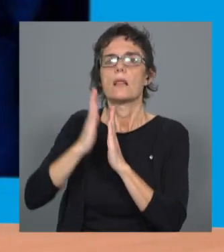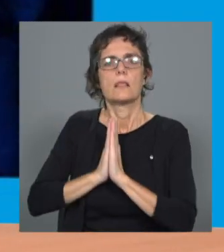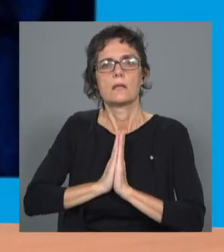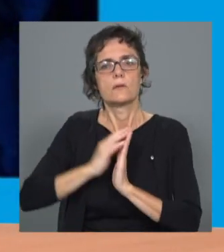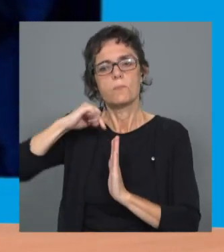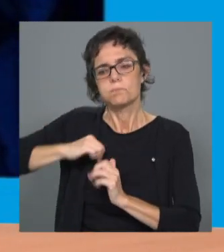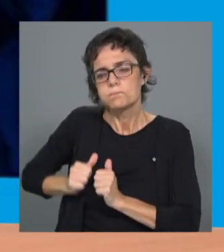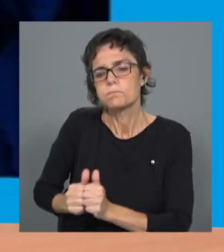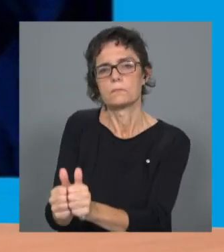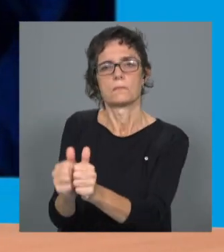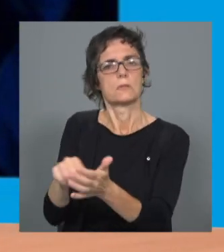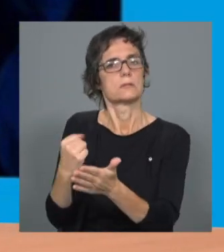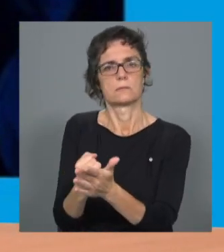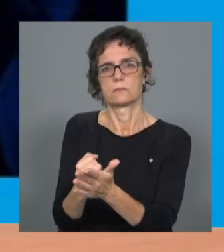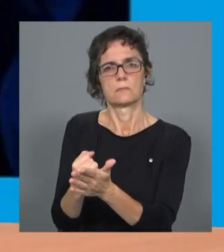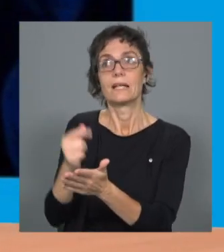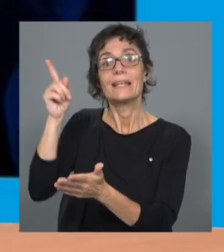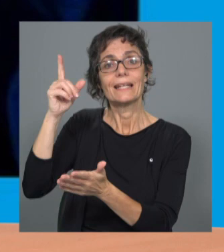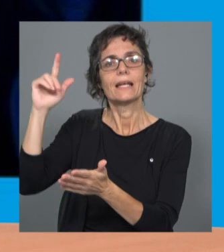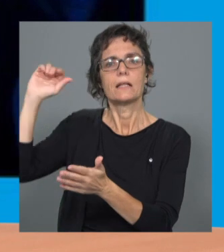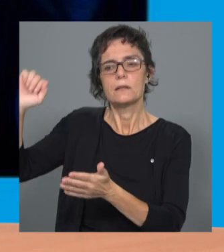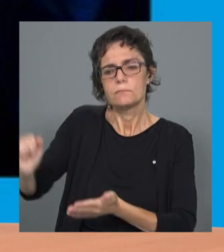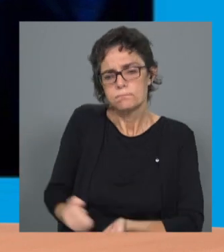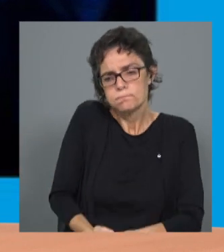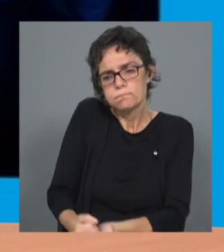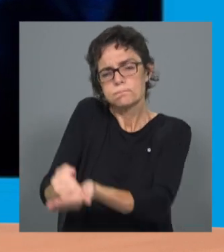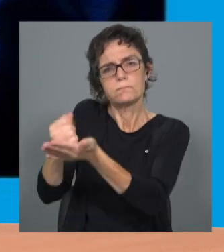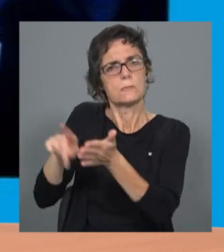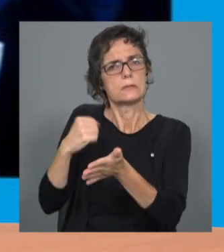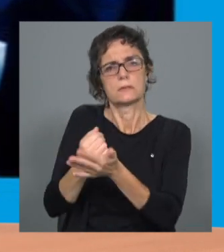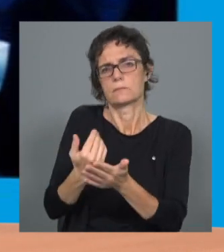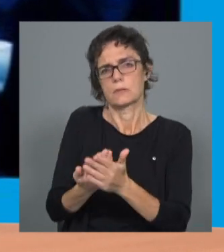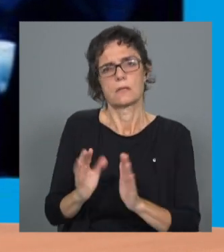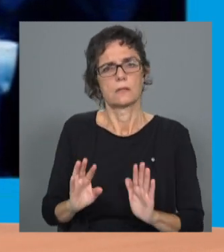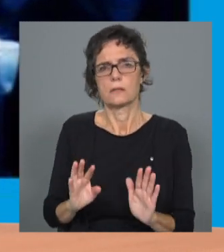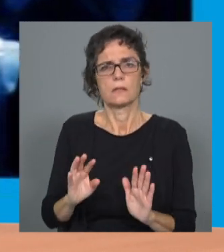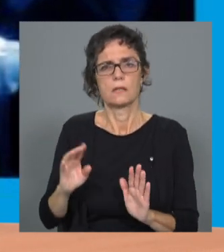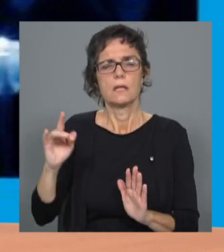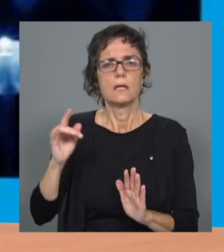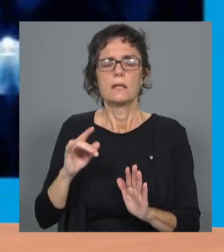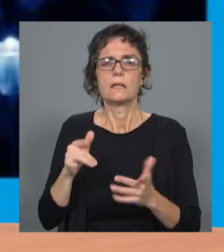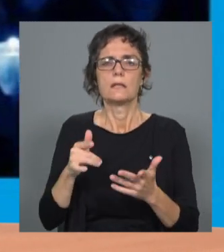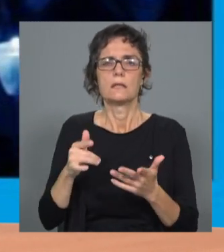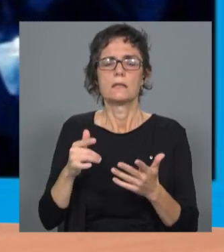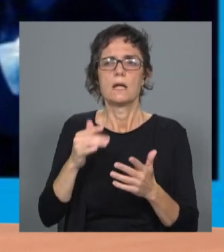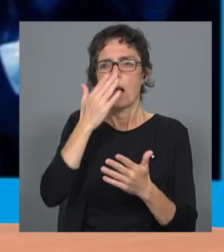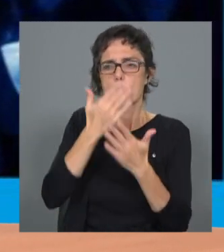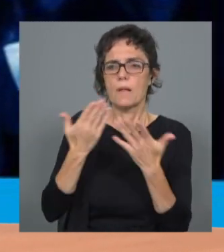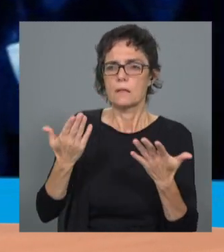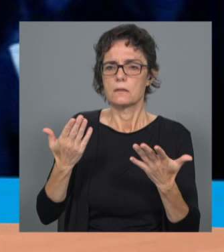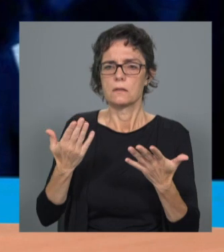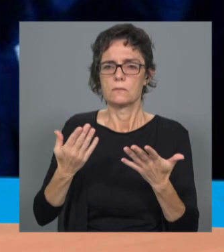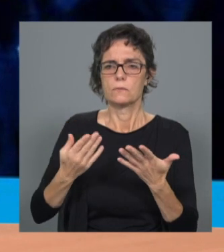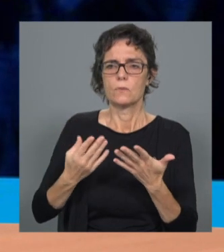abater, portanto nunca nos deixa abater por aquilo que é o medo, a ausência ou aquilo que